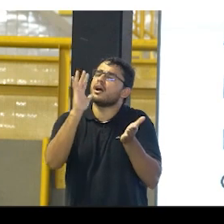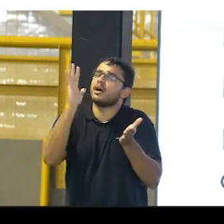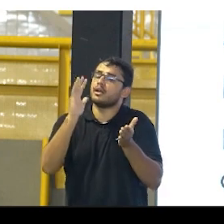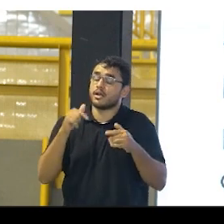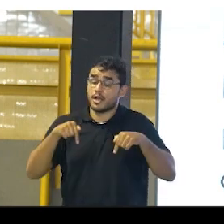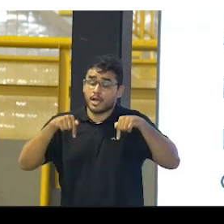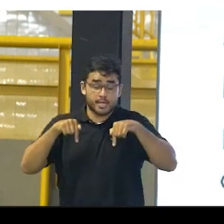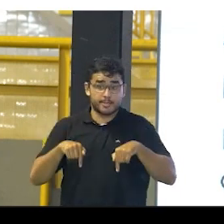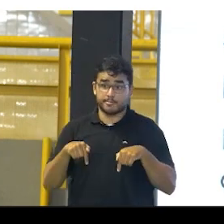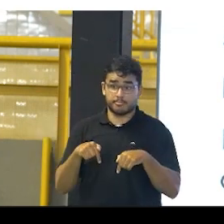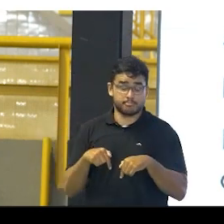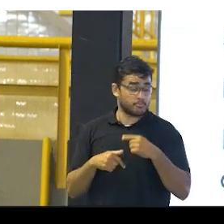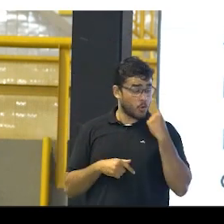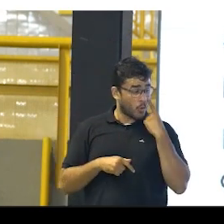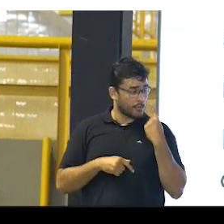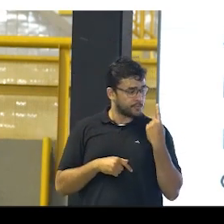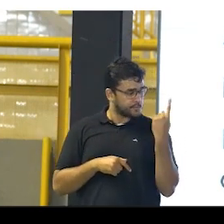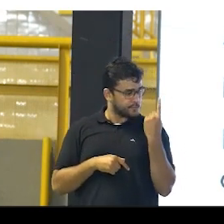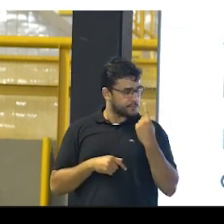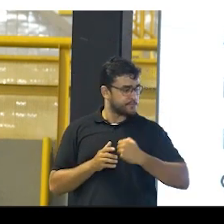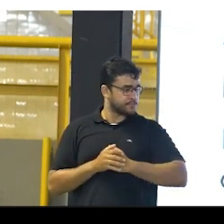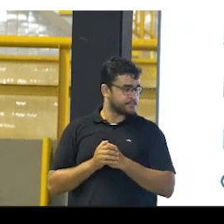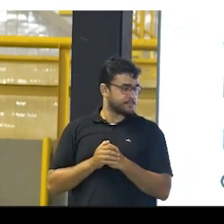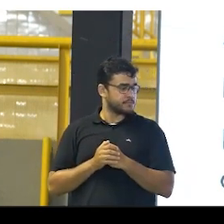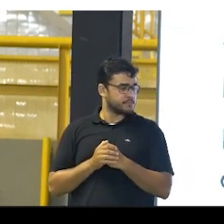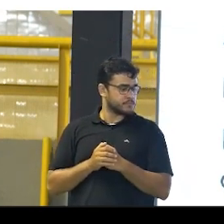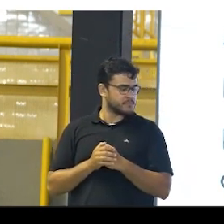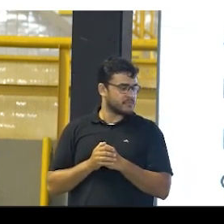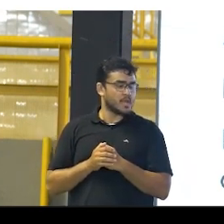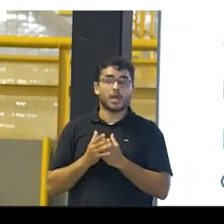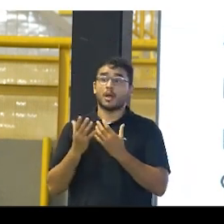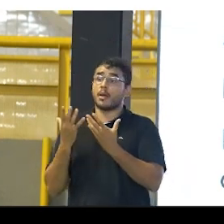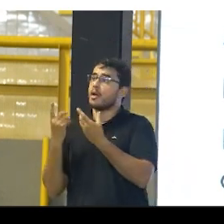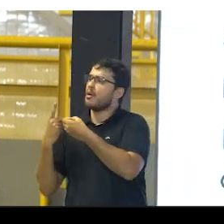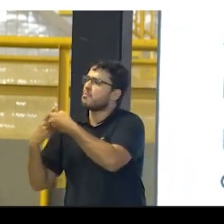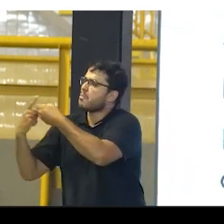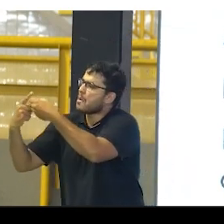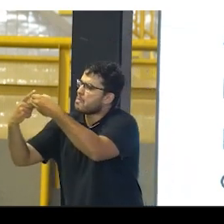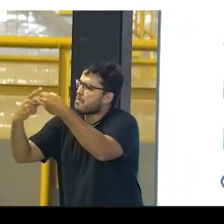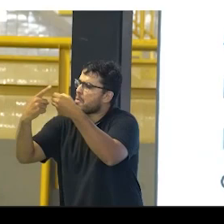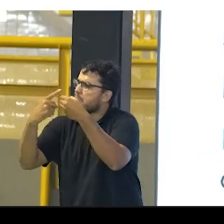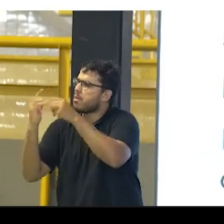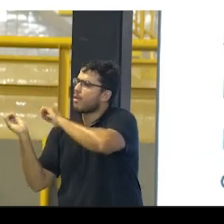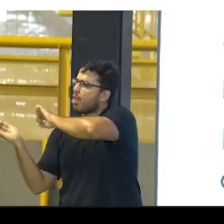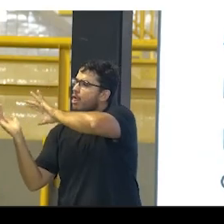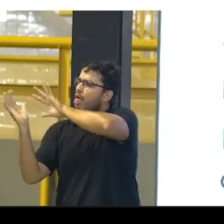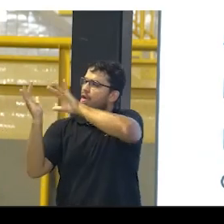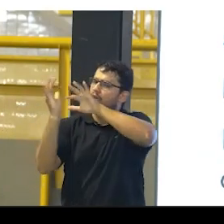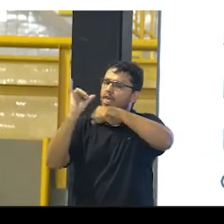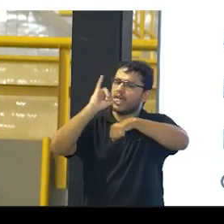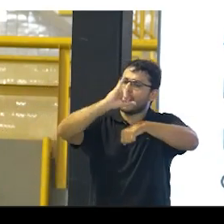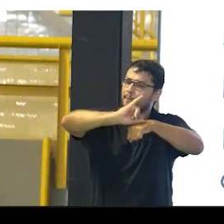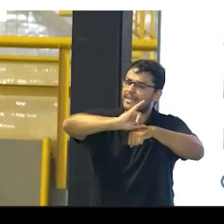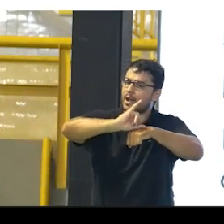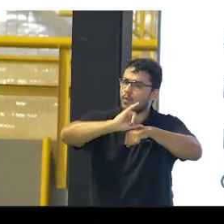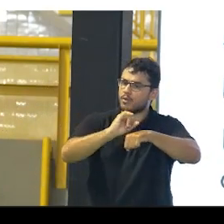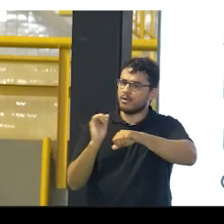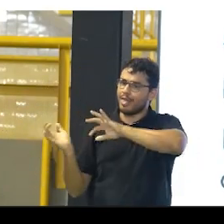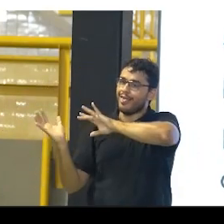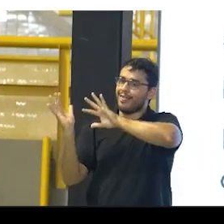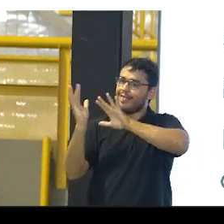país, com a migração da população rural para as cidades. O consumo urbano sempre vai ser um consumo